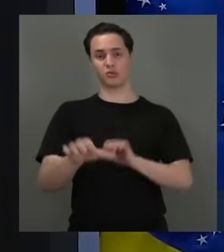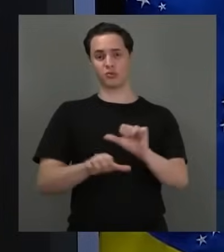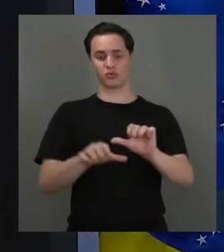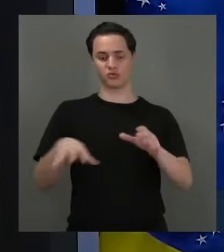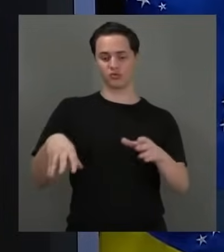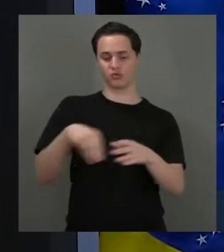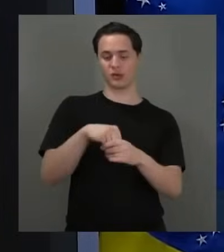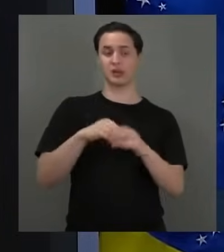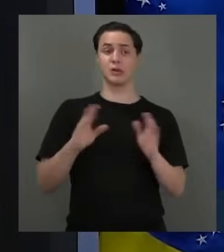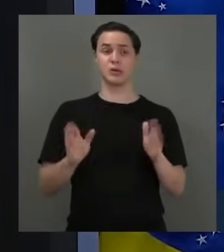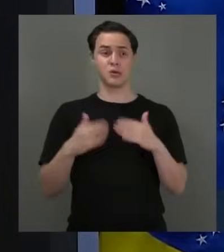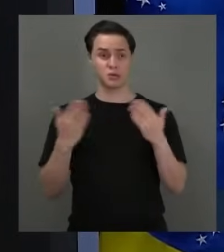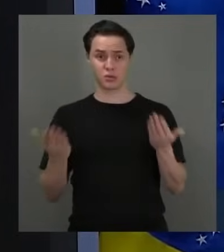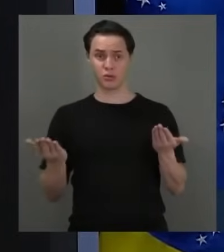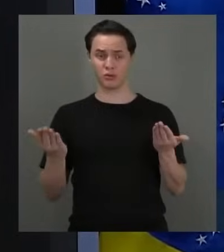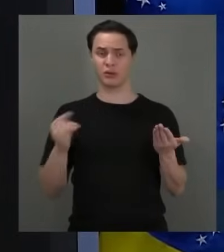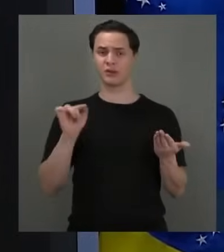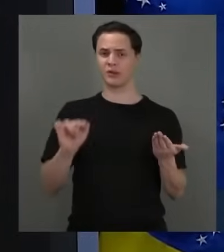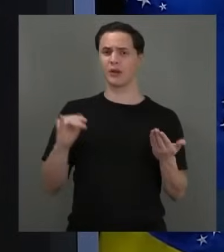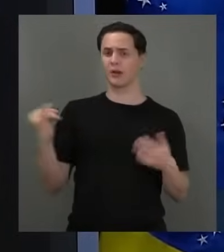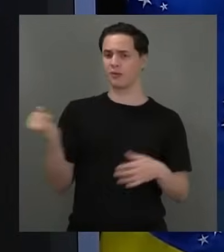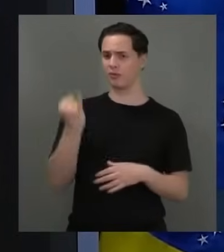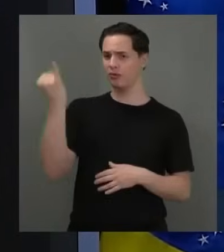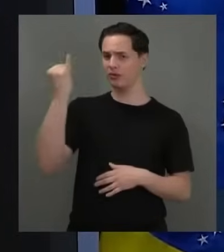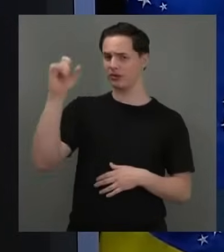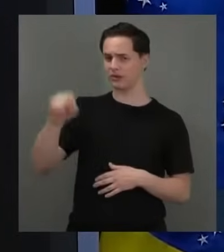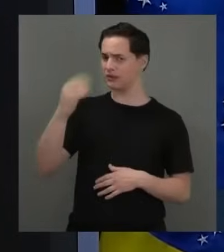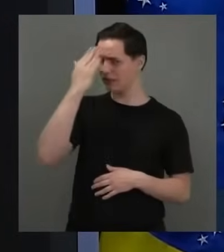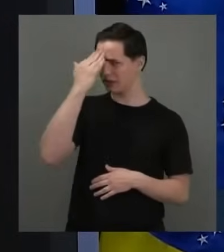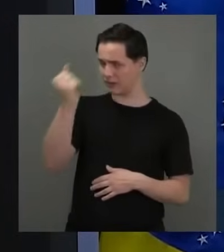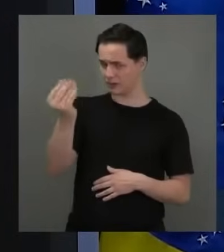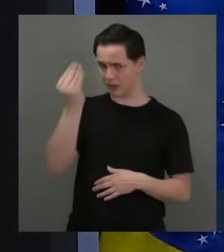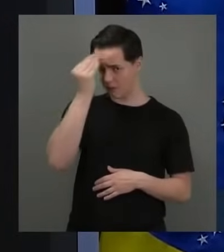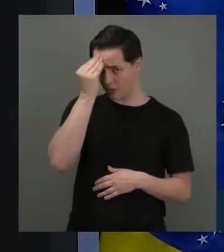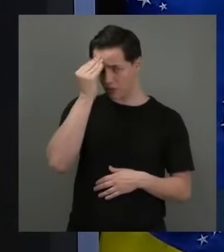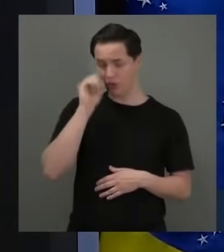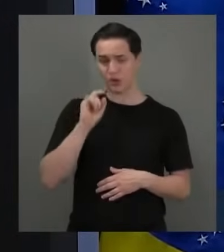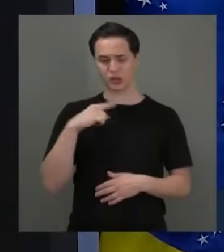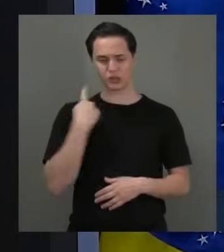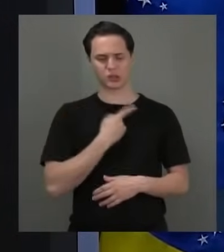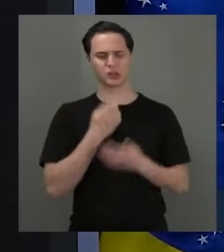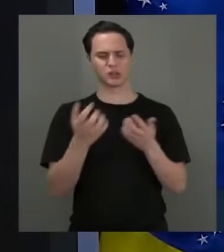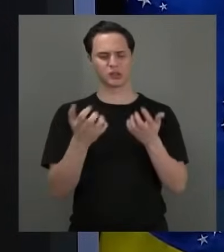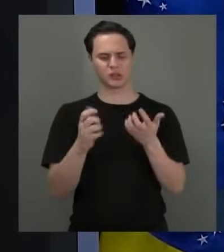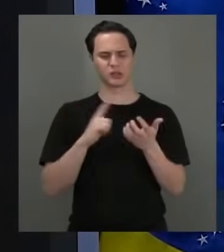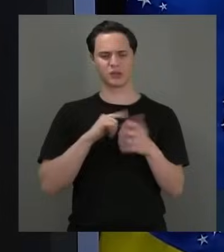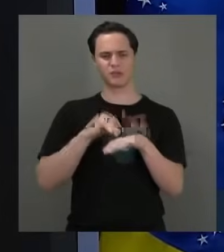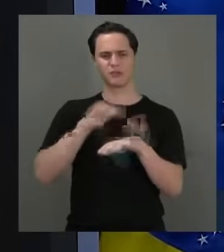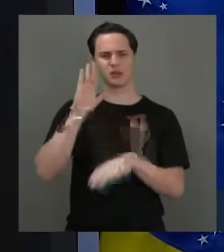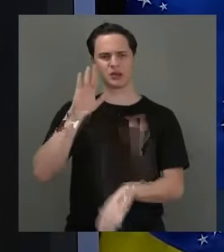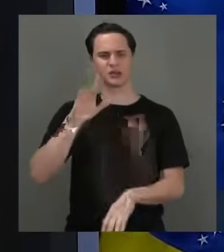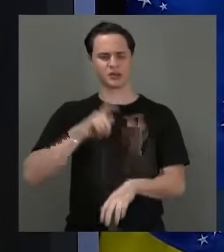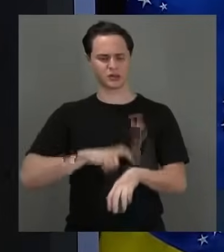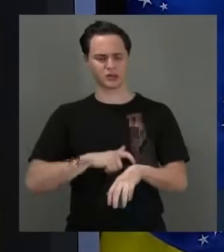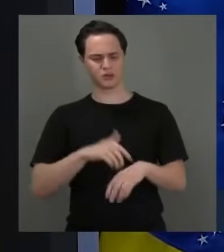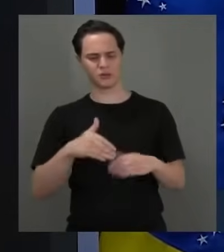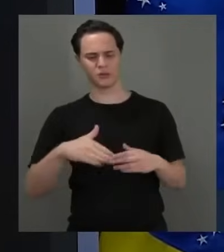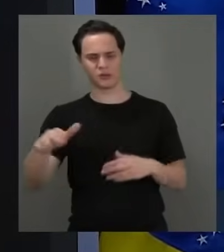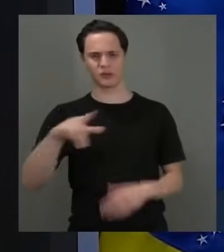Portanto, né, esse é um ponto importante a se levar em conta, que gostaria muito de ter mais tempo para que nós